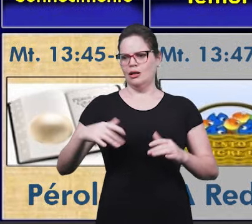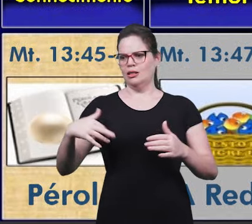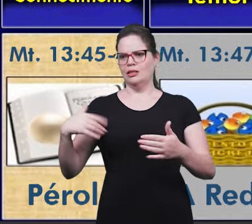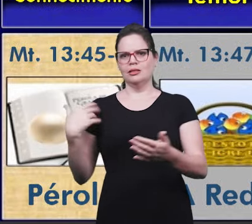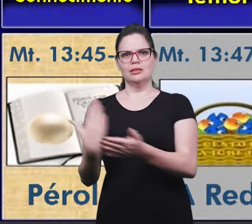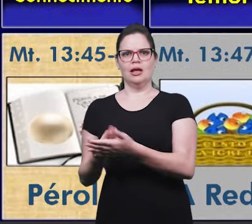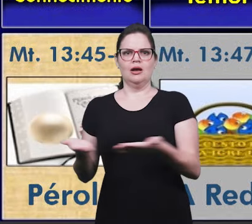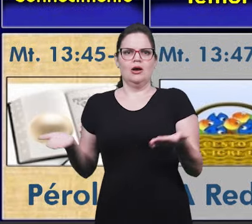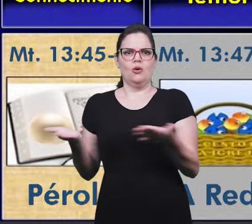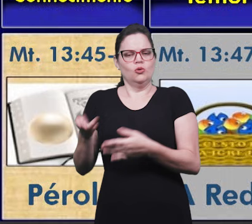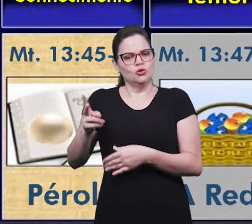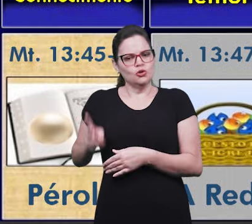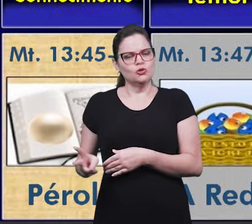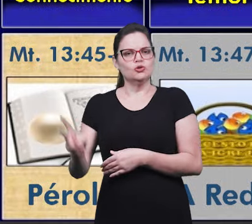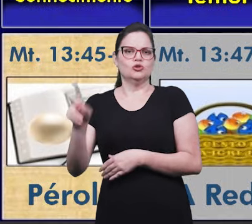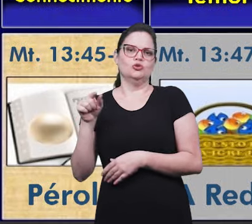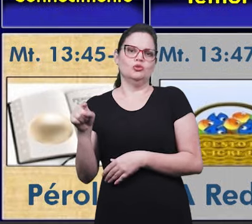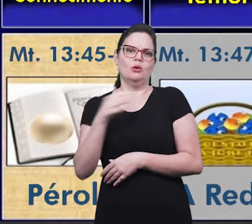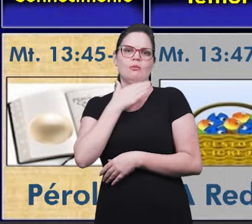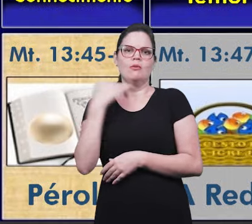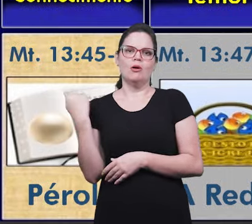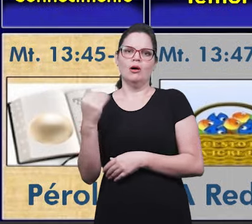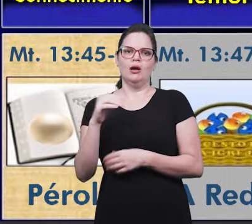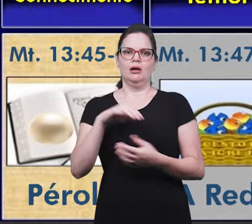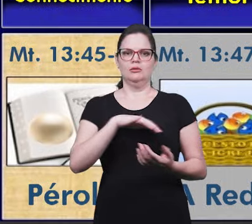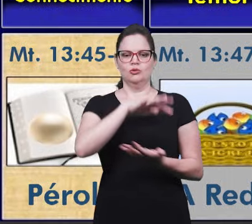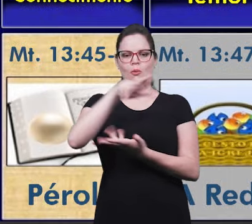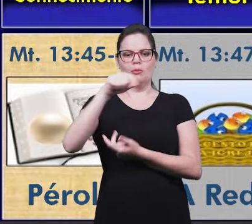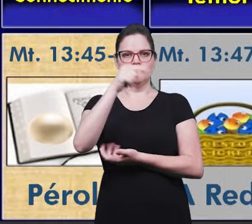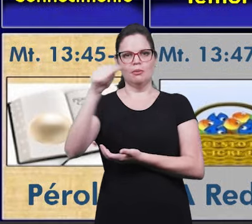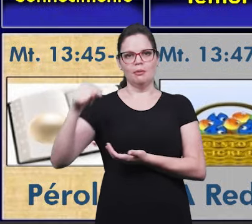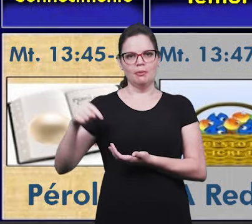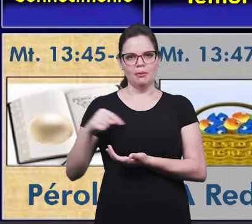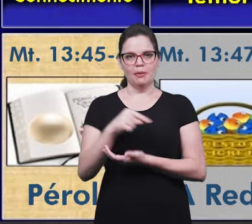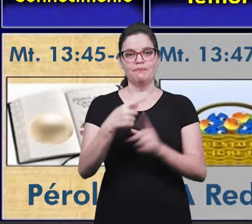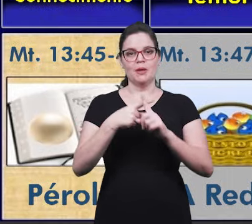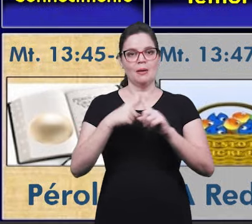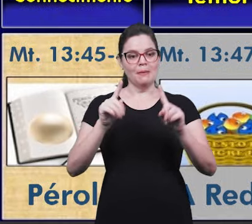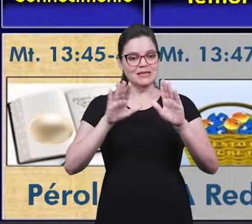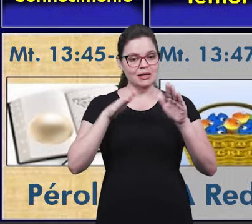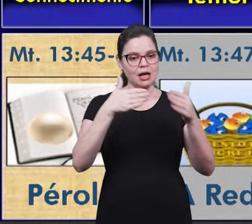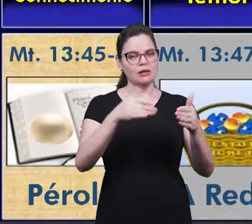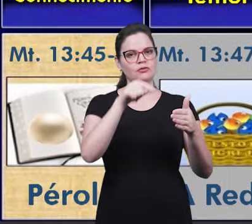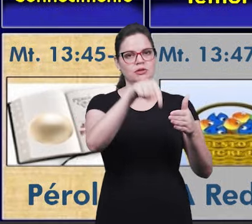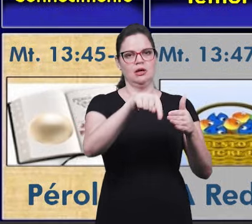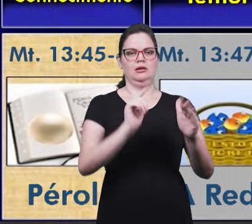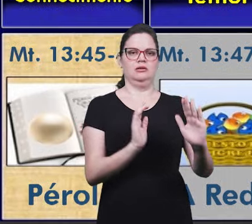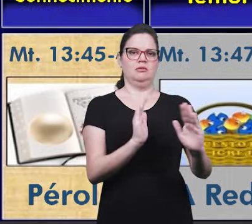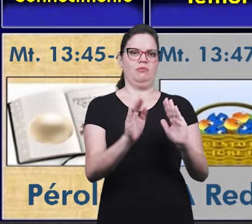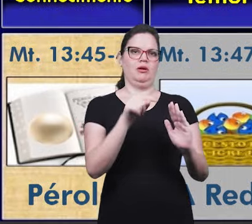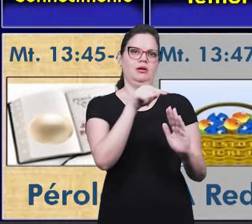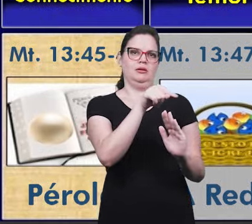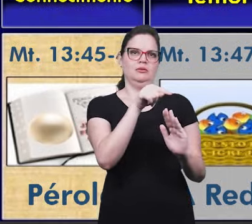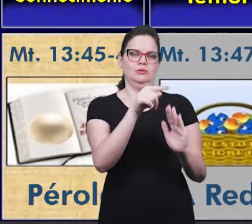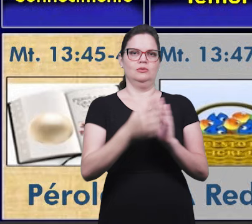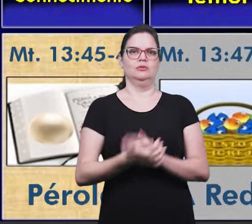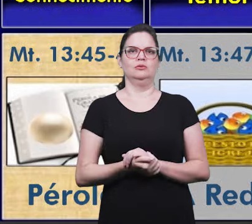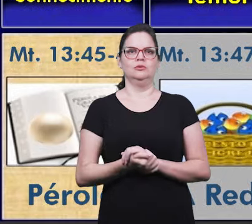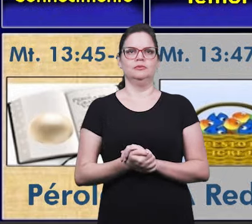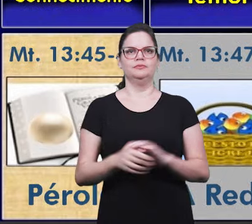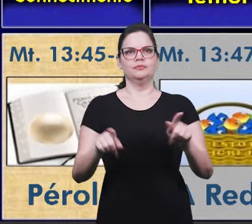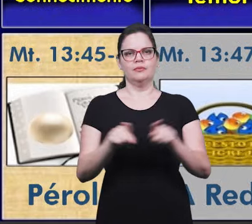por exemplo, tem pessoas que morrem pelo Evangelho em alguns lugares do mundo até hoje, mas predominantemente naquela época. E